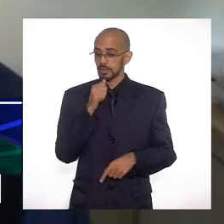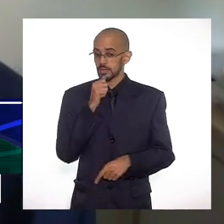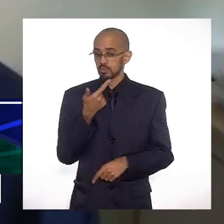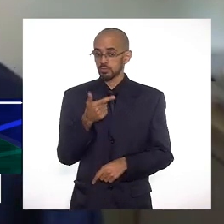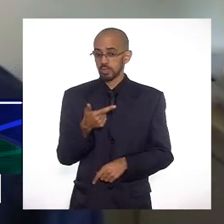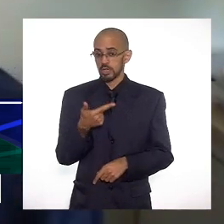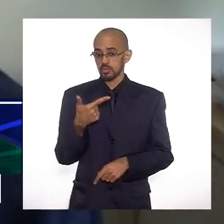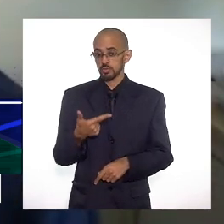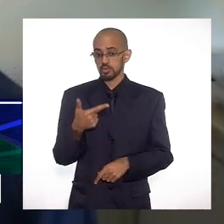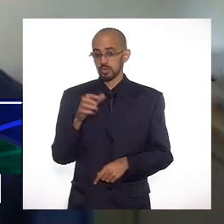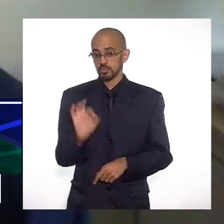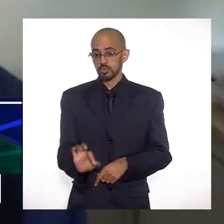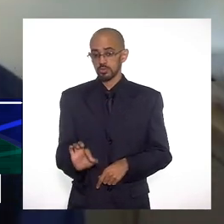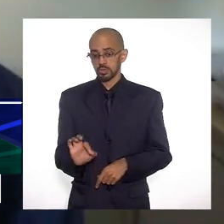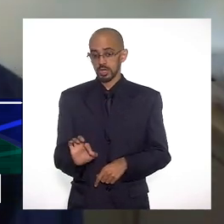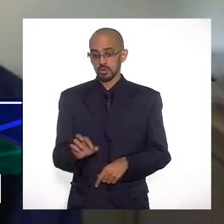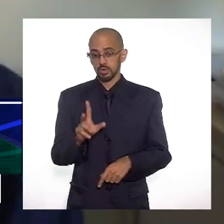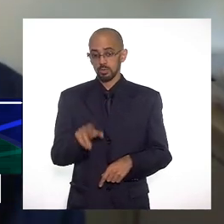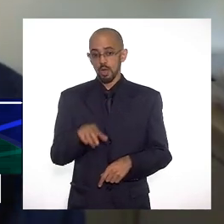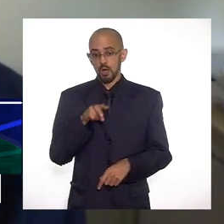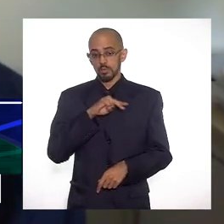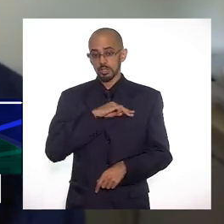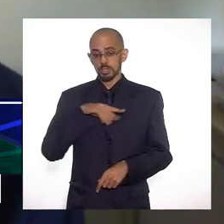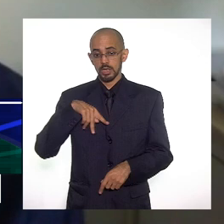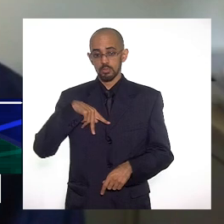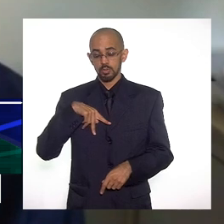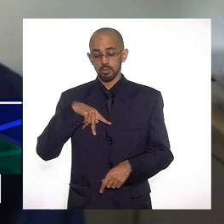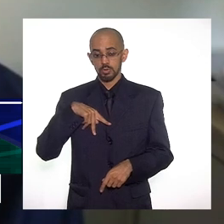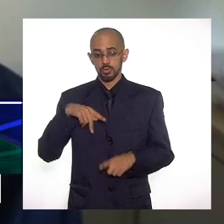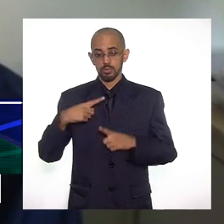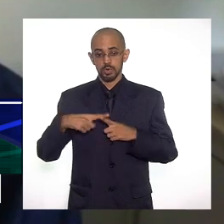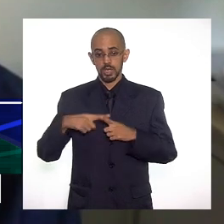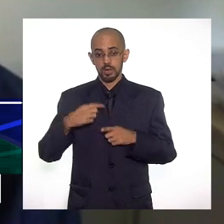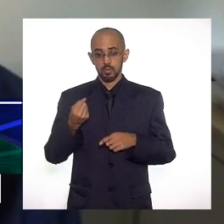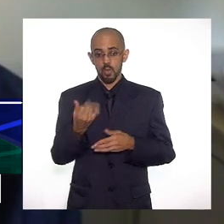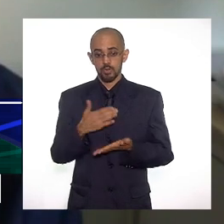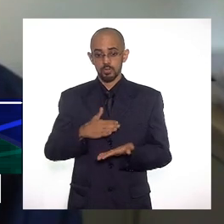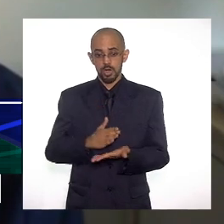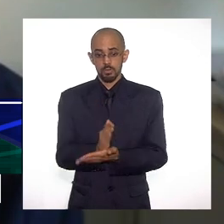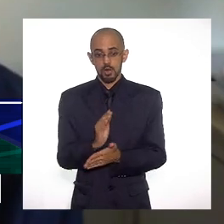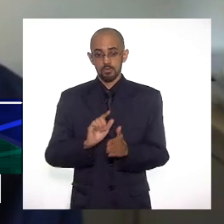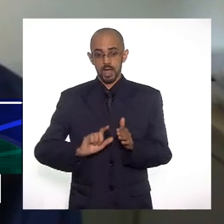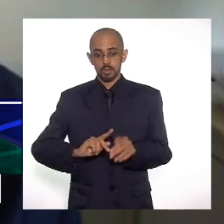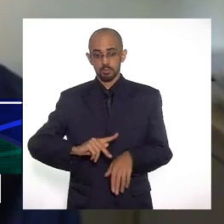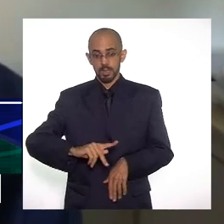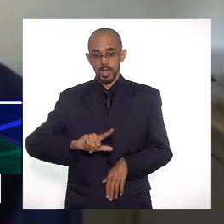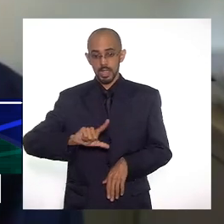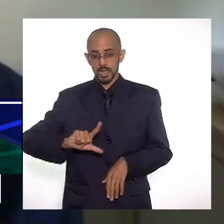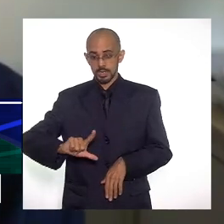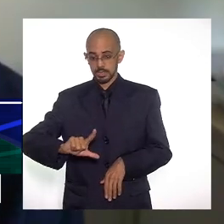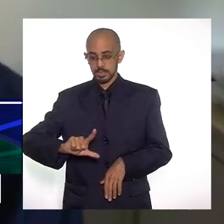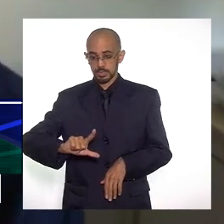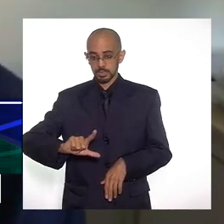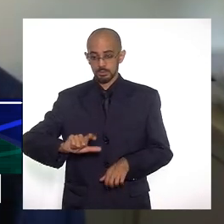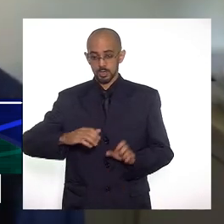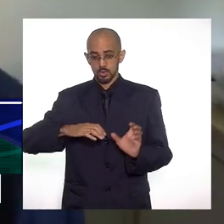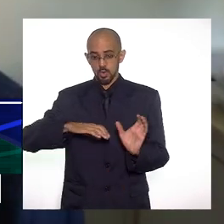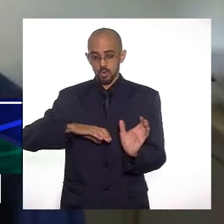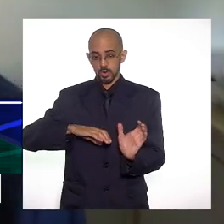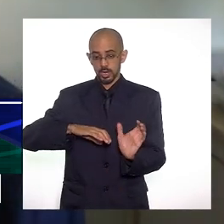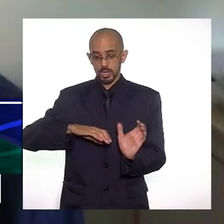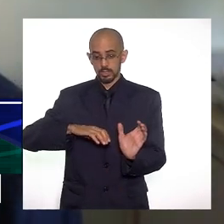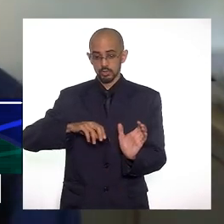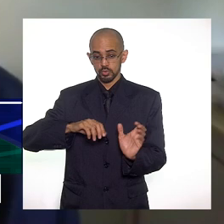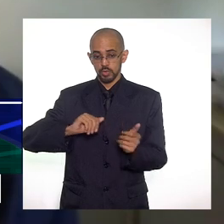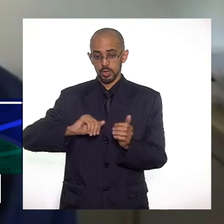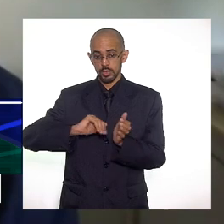2%, como tem o Ministério Público, porque quando foi aprovado esse PLP pelo Congresso Nacional, ele foi